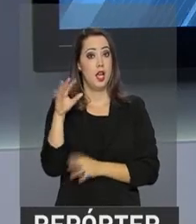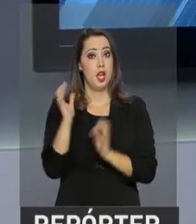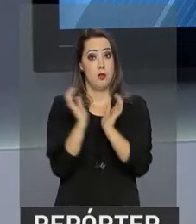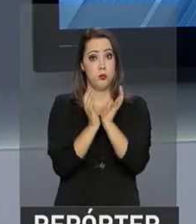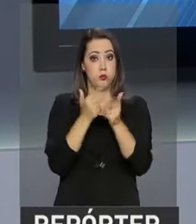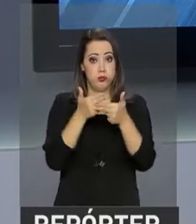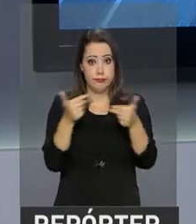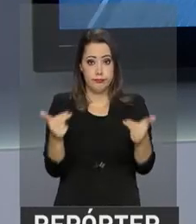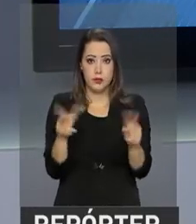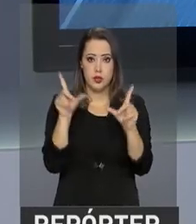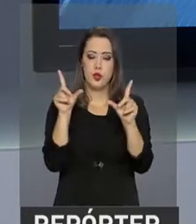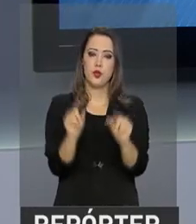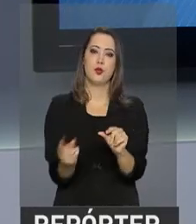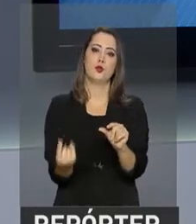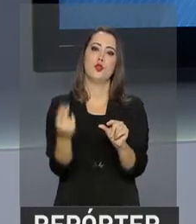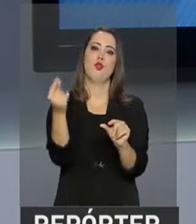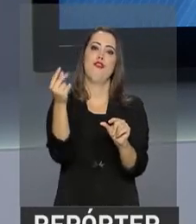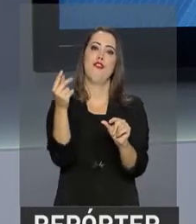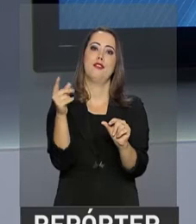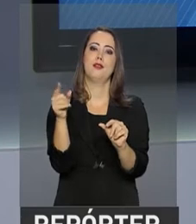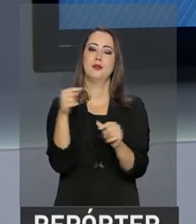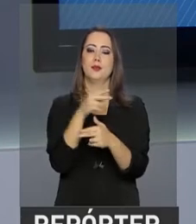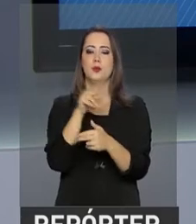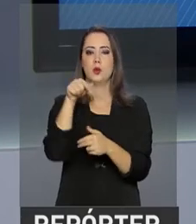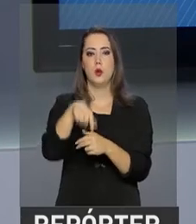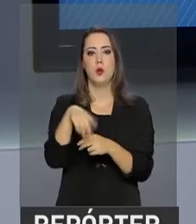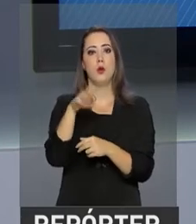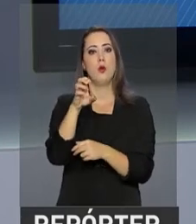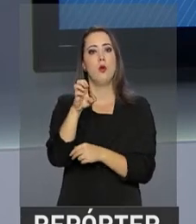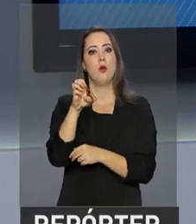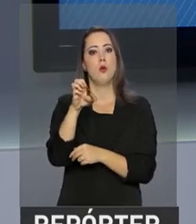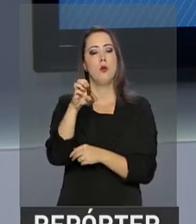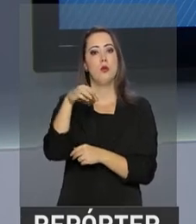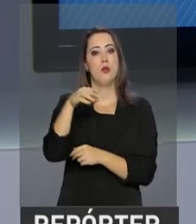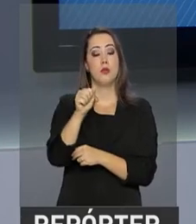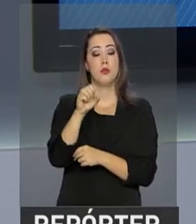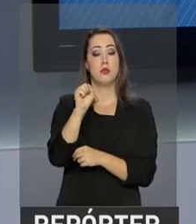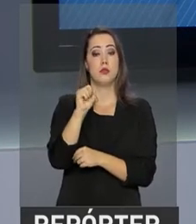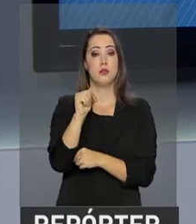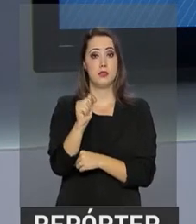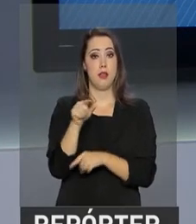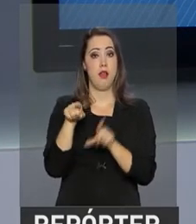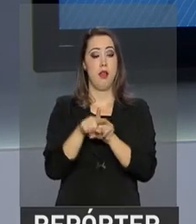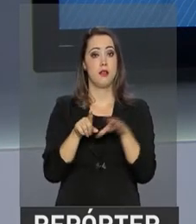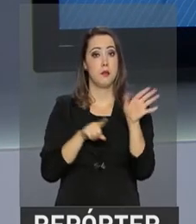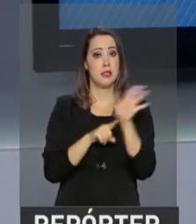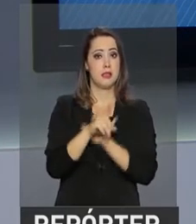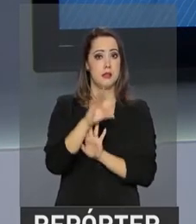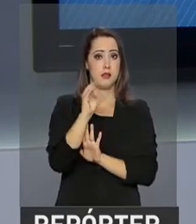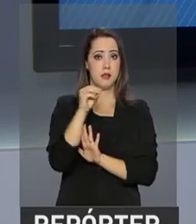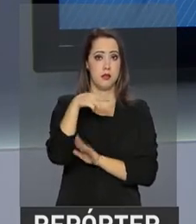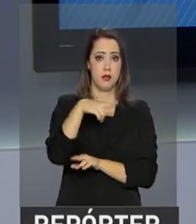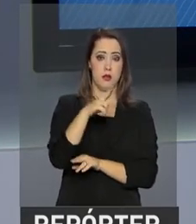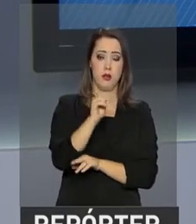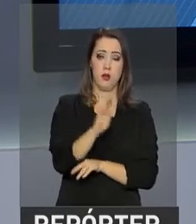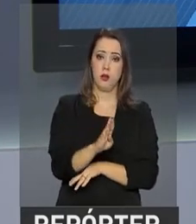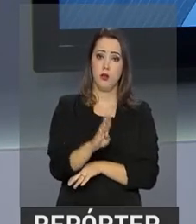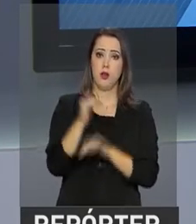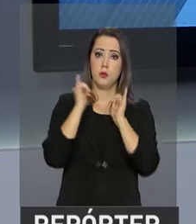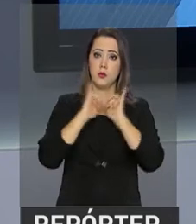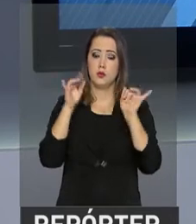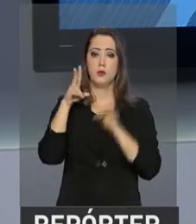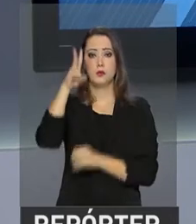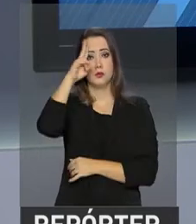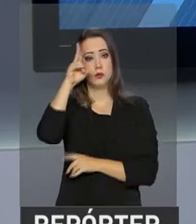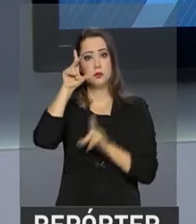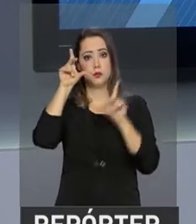preço nas principais ceasas no mês passado. É o que revela o boletim Horti Grangeiro da Conab, divulgado nesta segunda-feira.